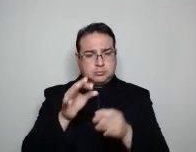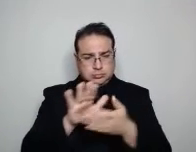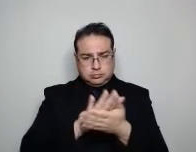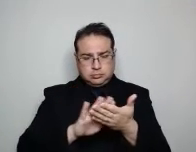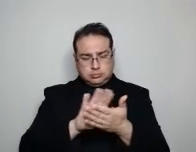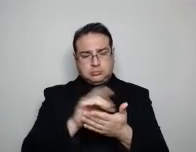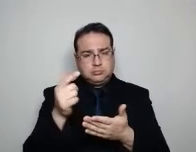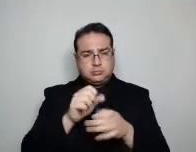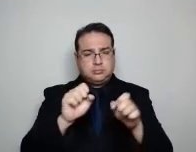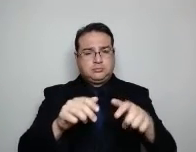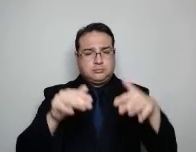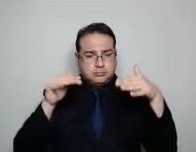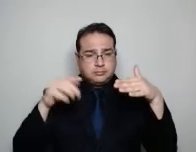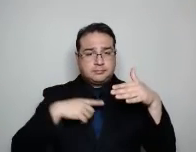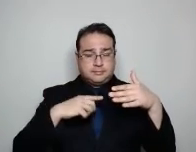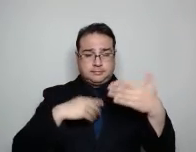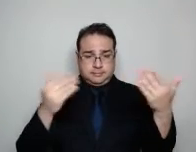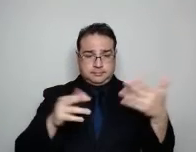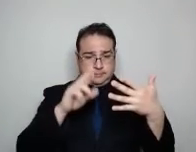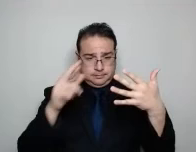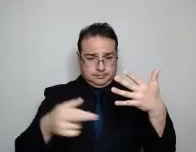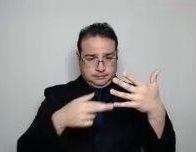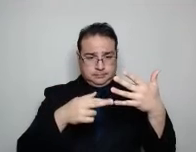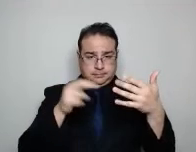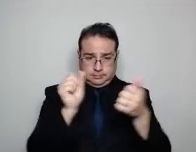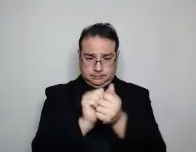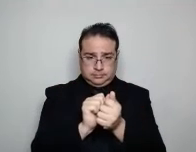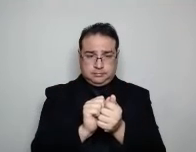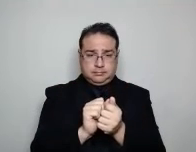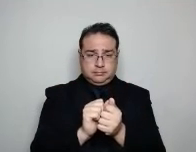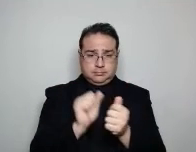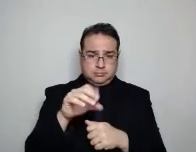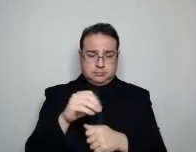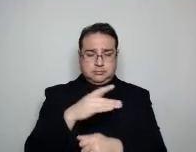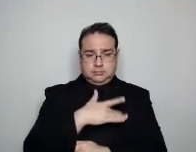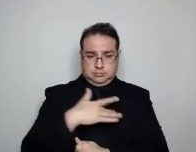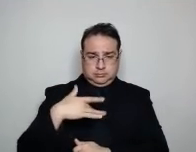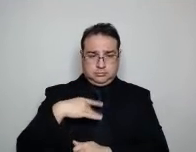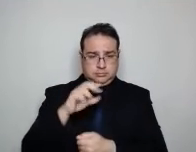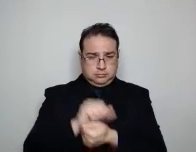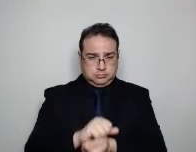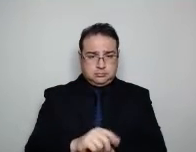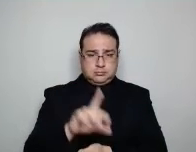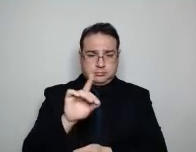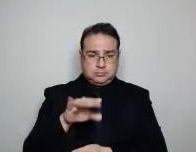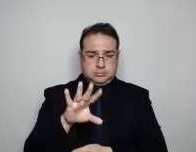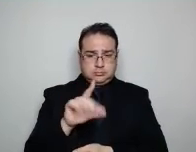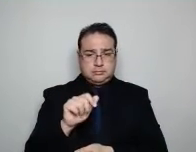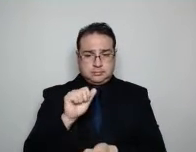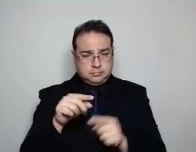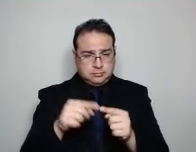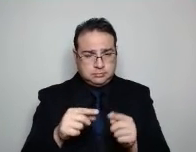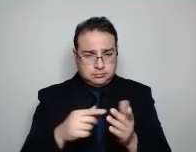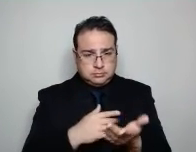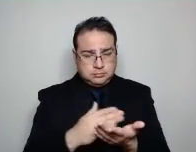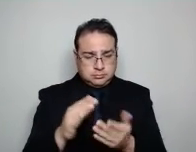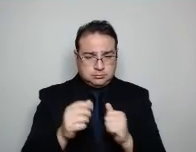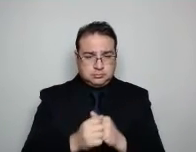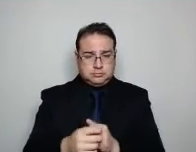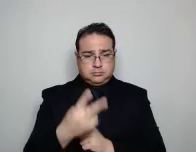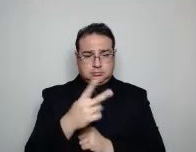A demanda tramita apenas desde agosto de 2021, ou seja, como dito anteriormente, não completou sequer um